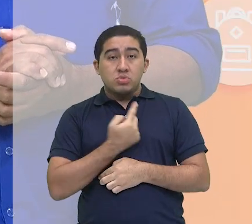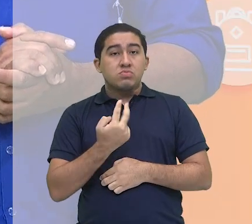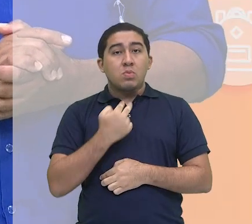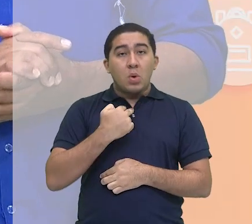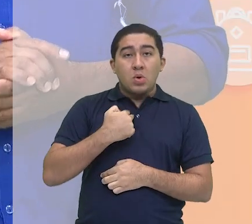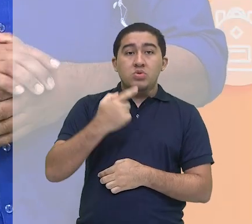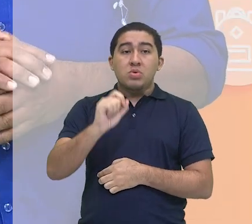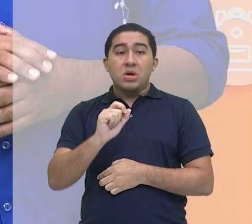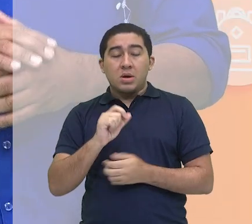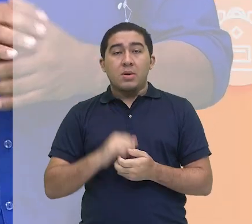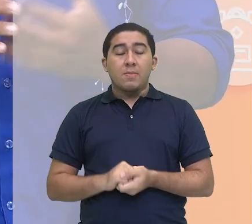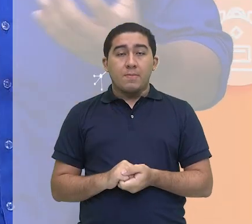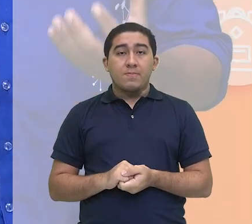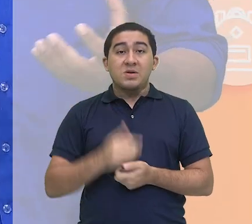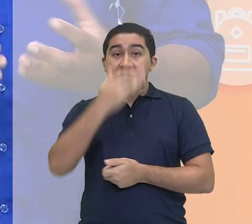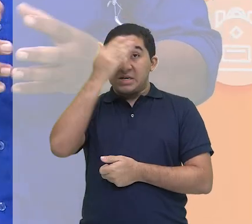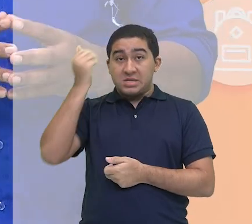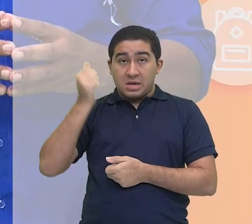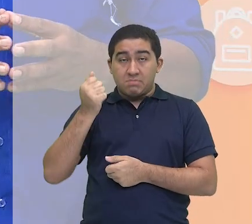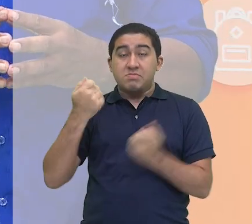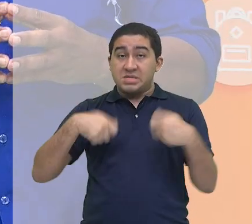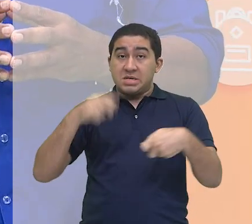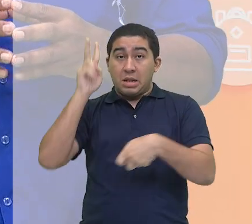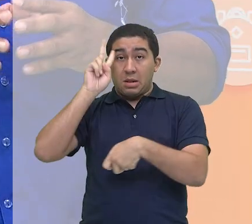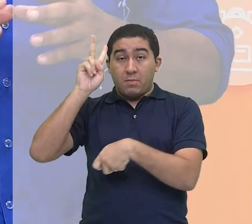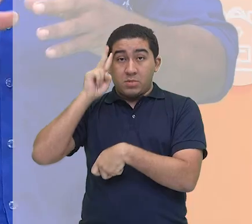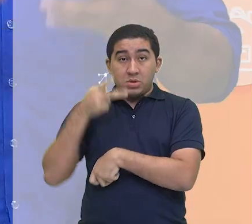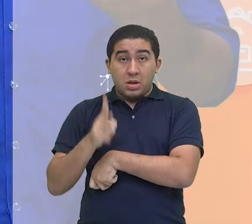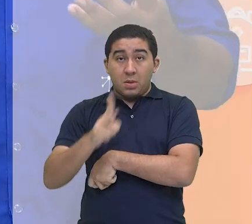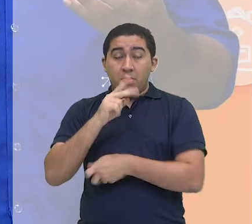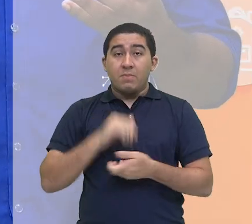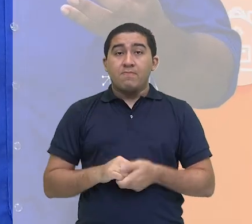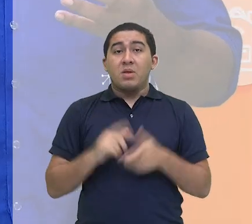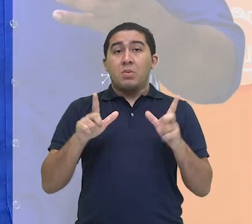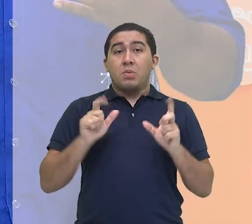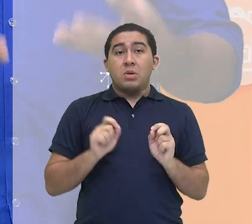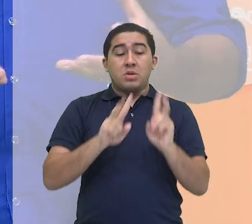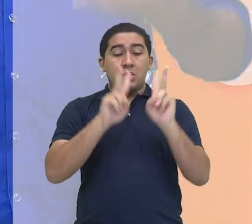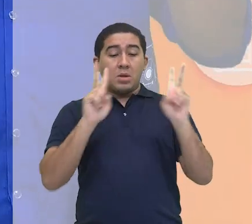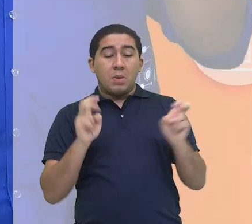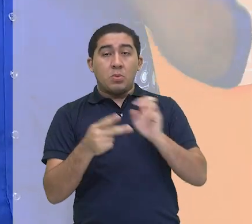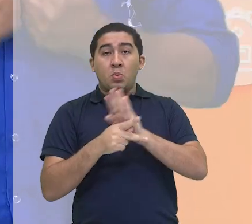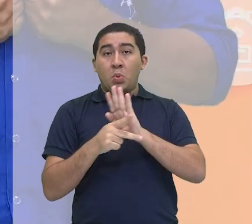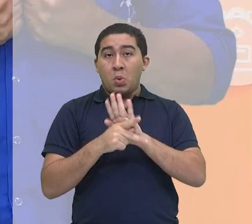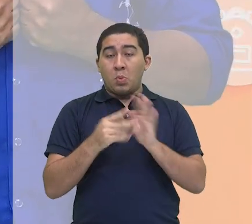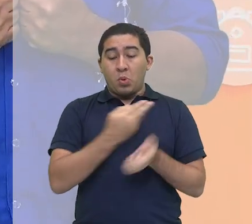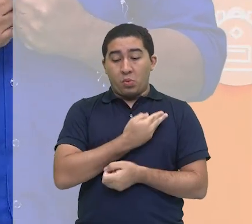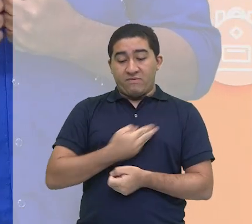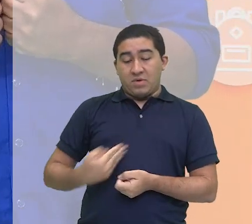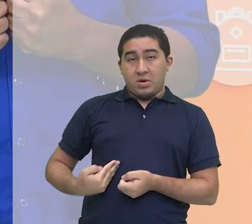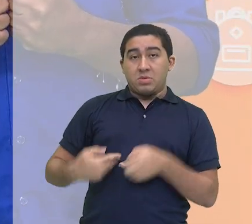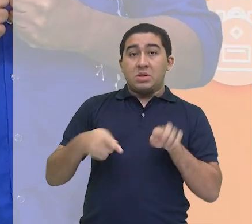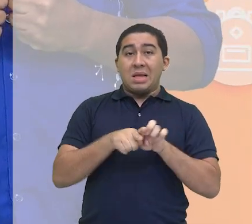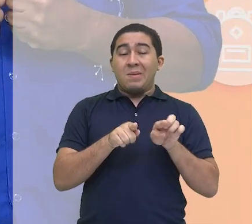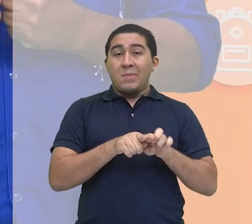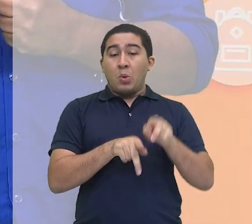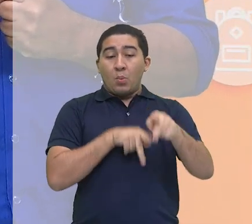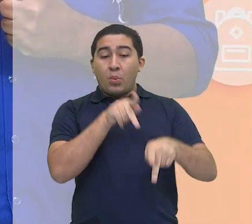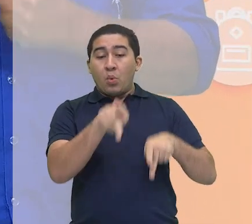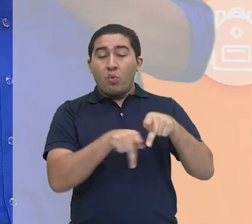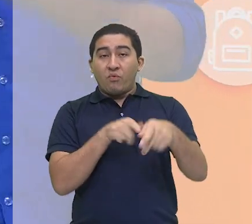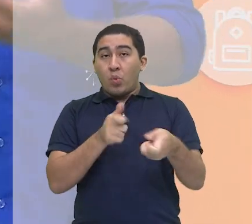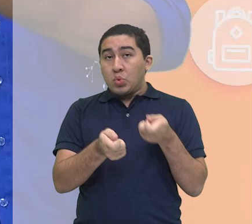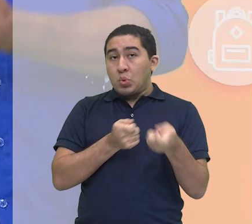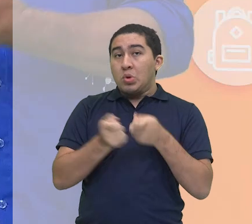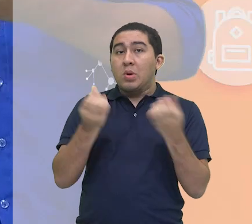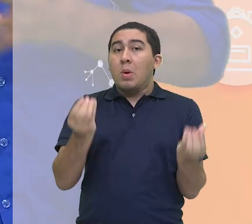vista. Então, são decisões que passam pelo governo, então passa também pelo controle popular, que nós chamamos de